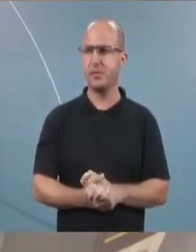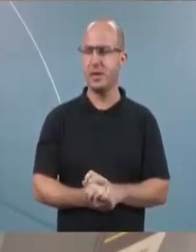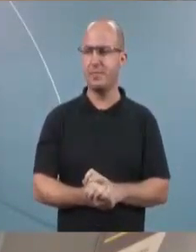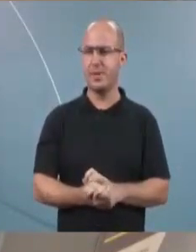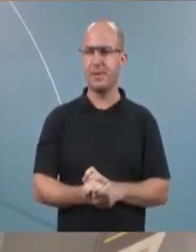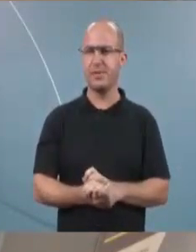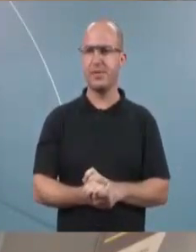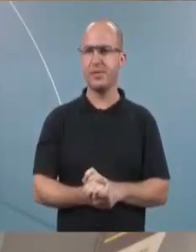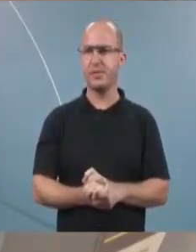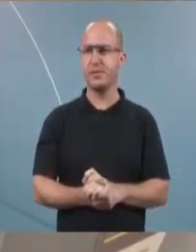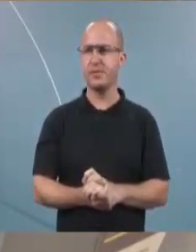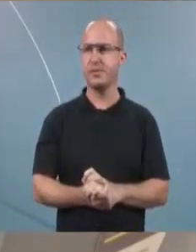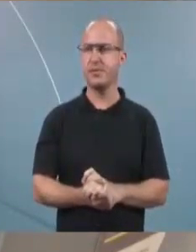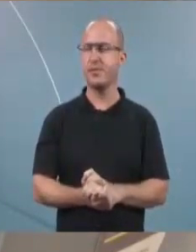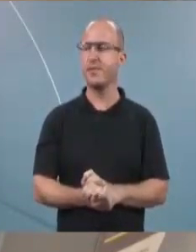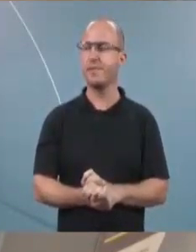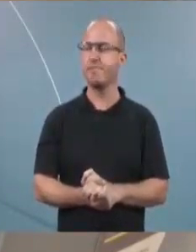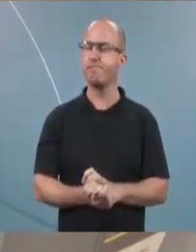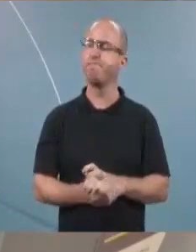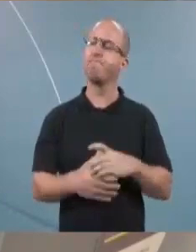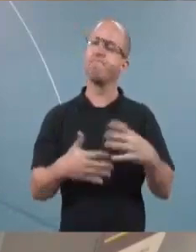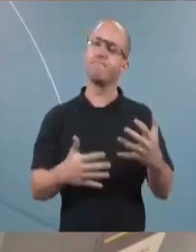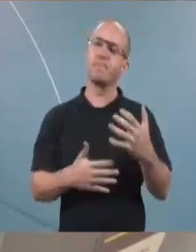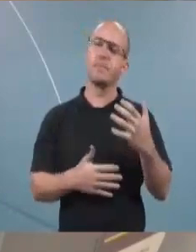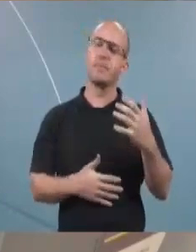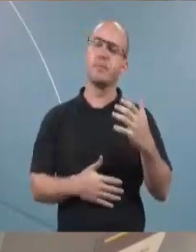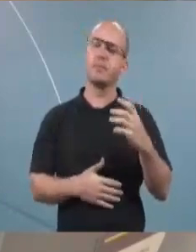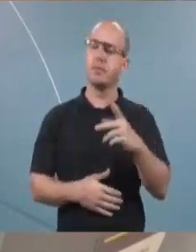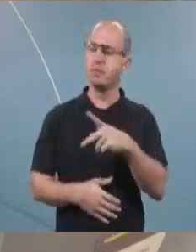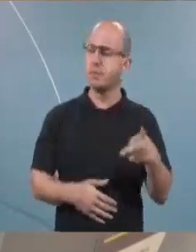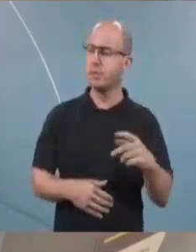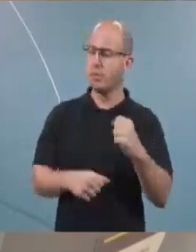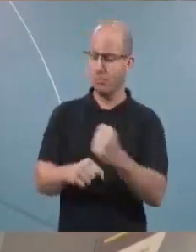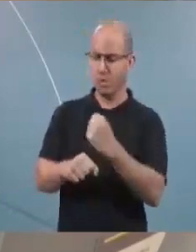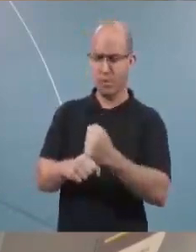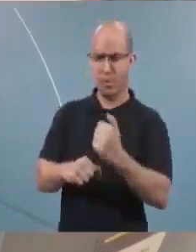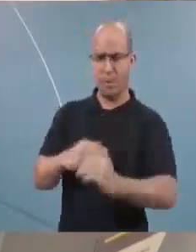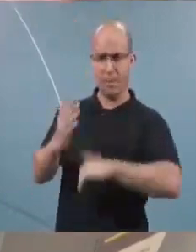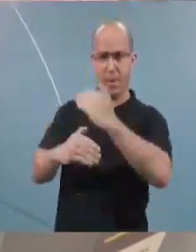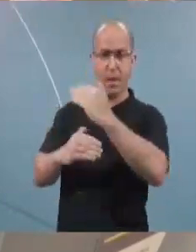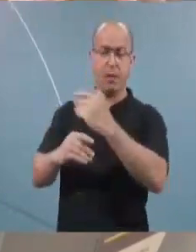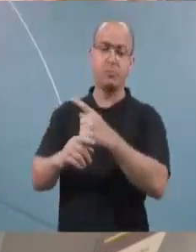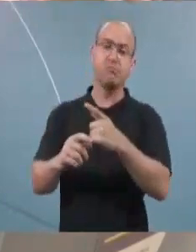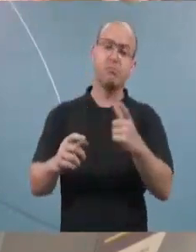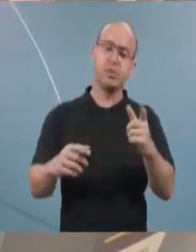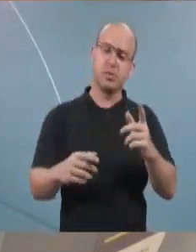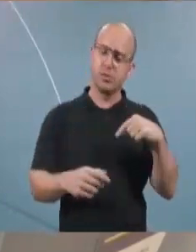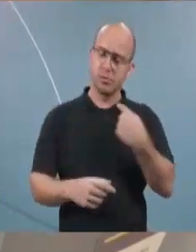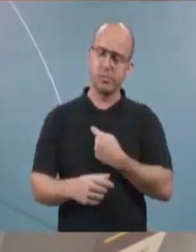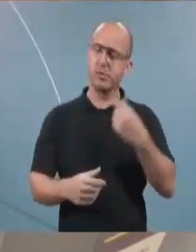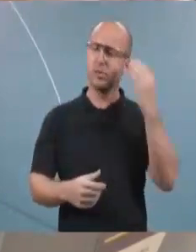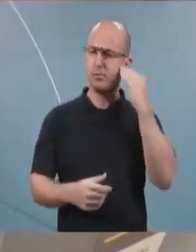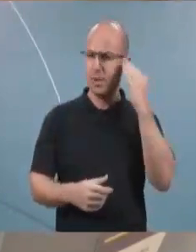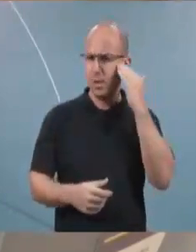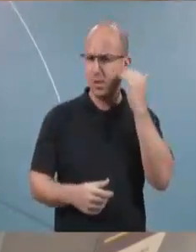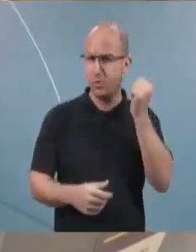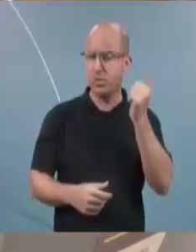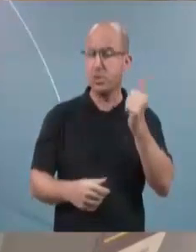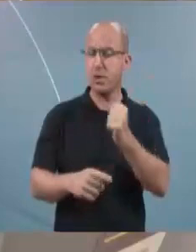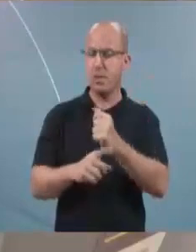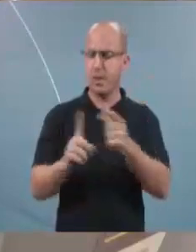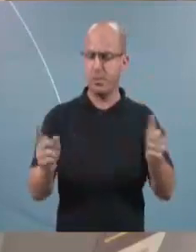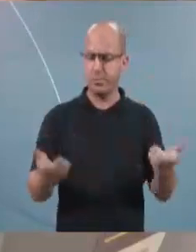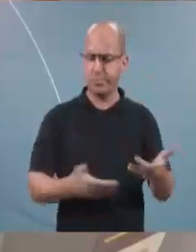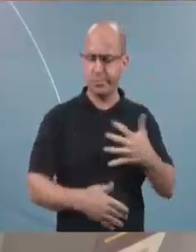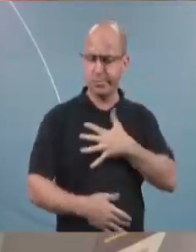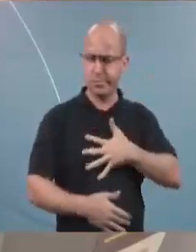favor então Presidente essas obras precisam avançar Todos nós somos conscientes disso agora eu quero também